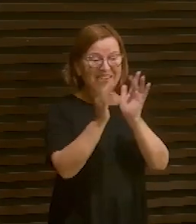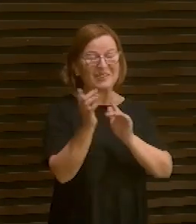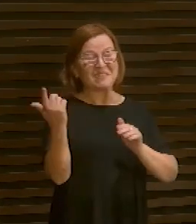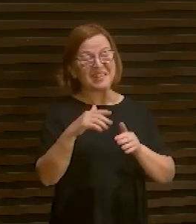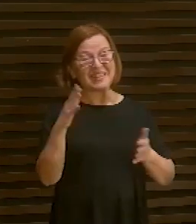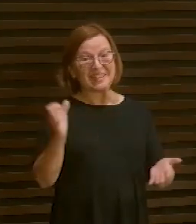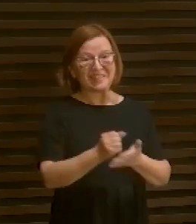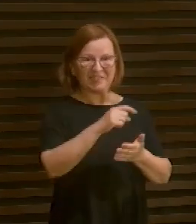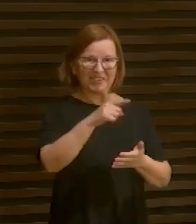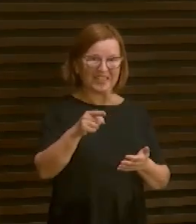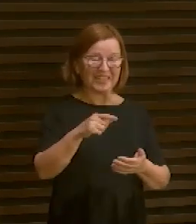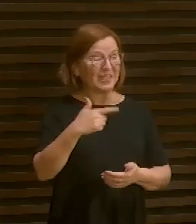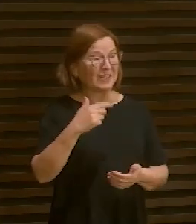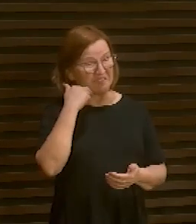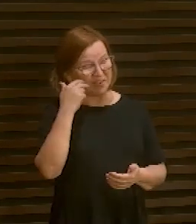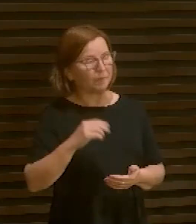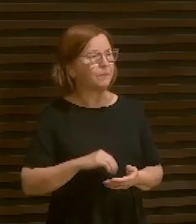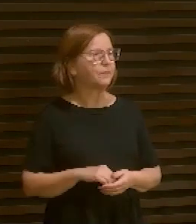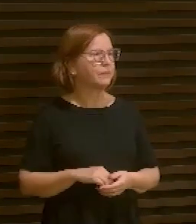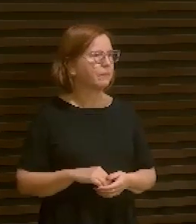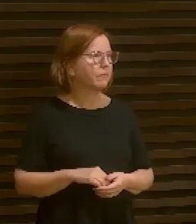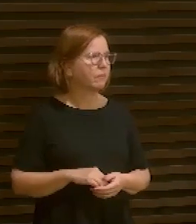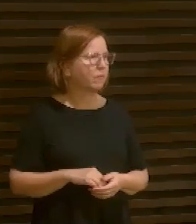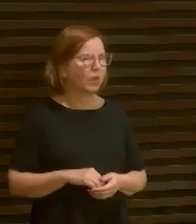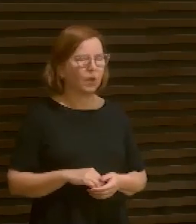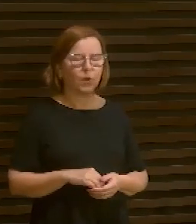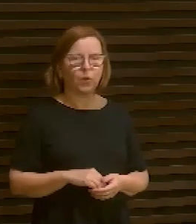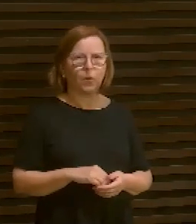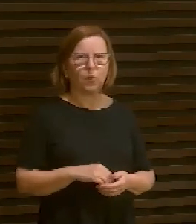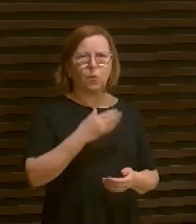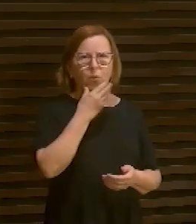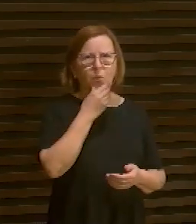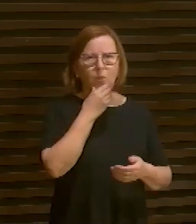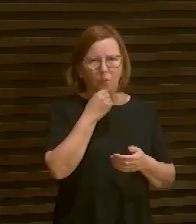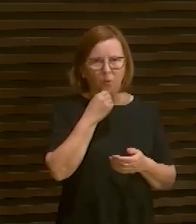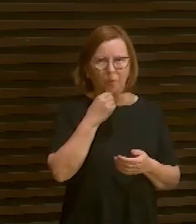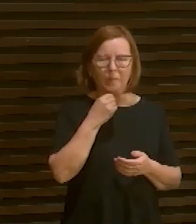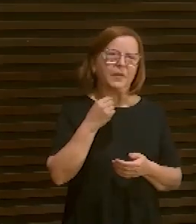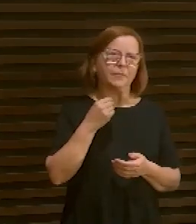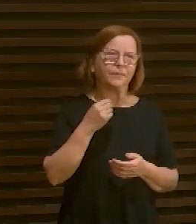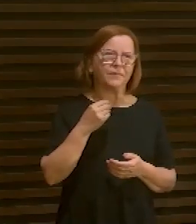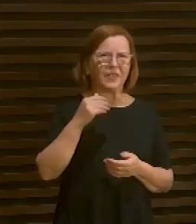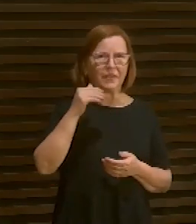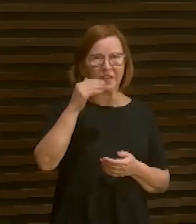se envergonha. O Blaise Pascal, grande matemático